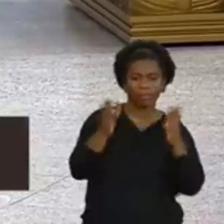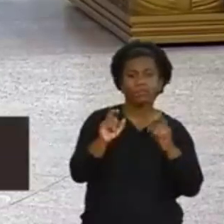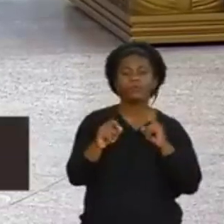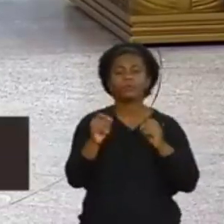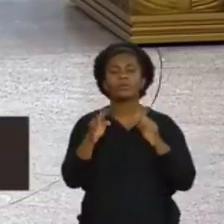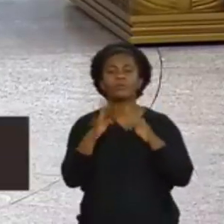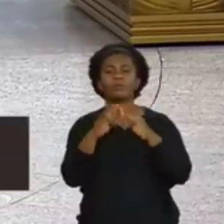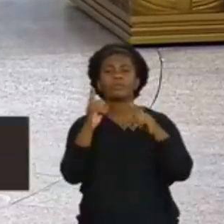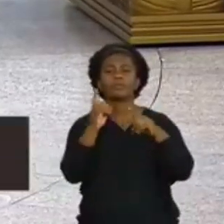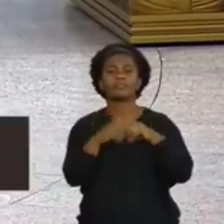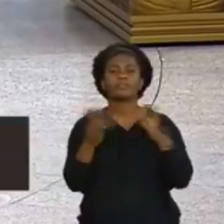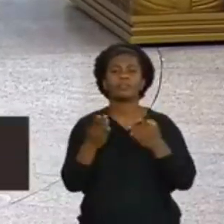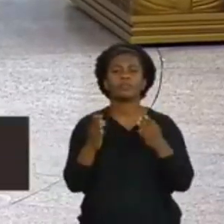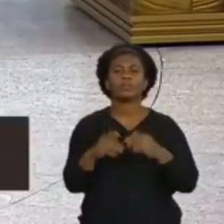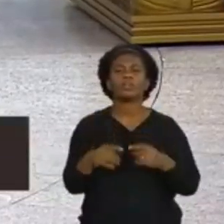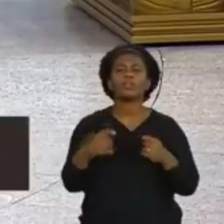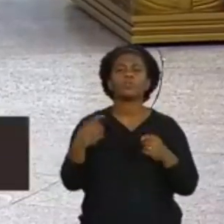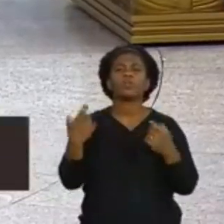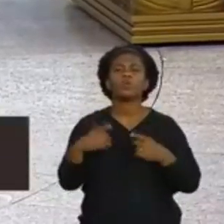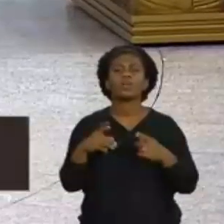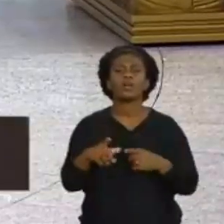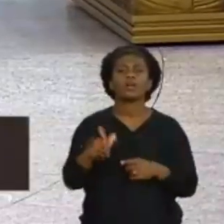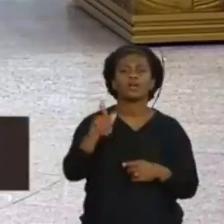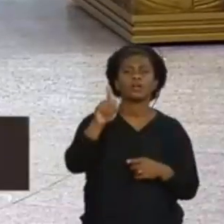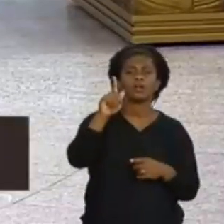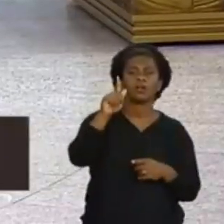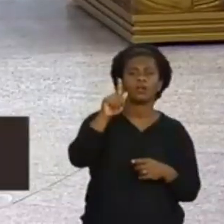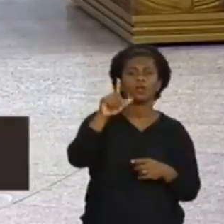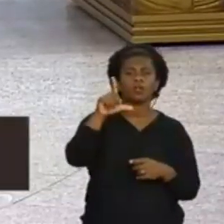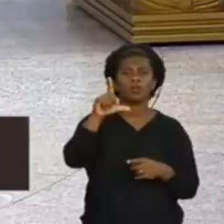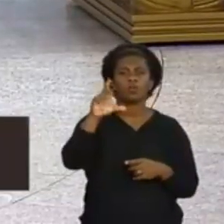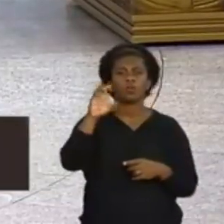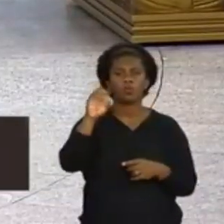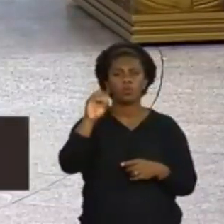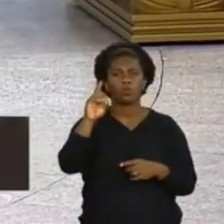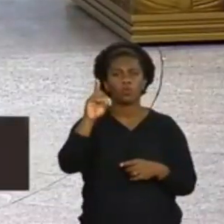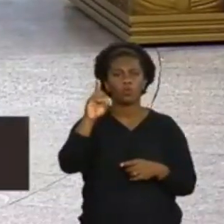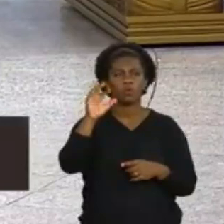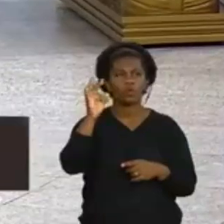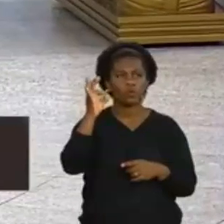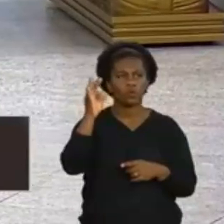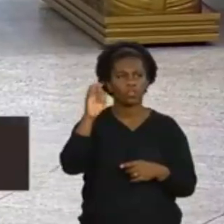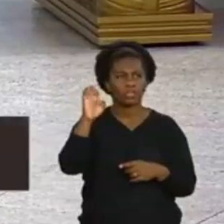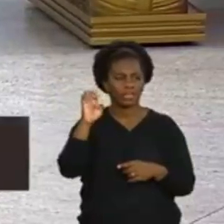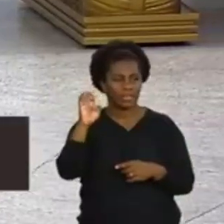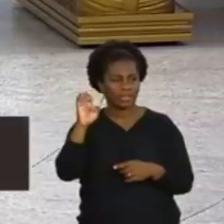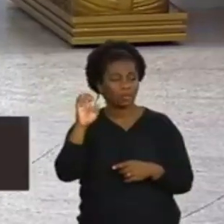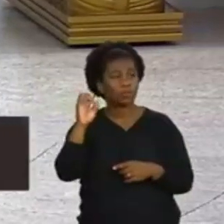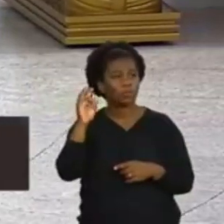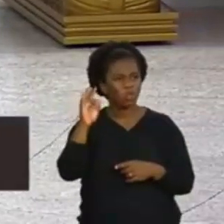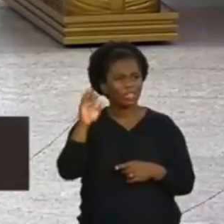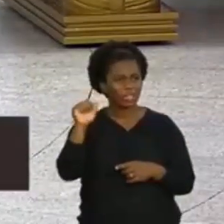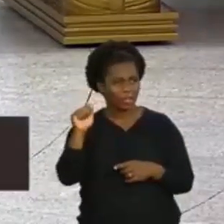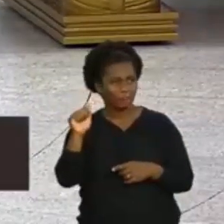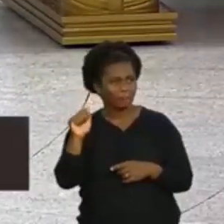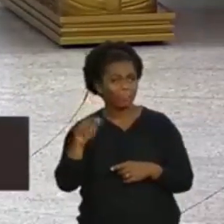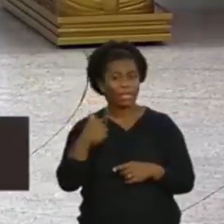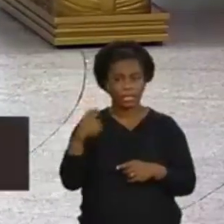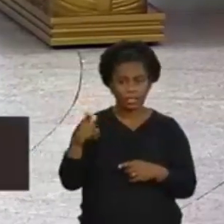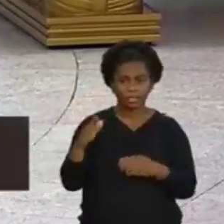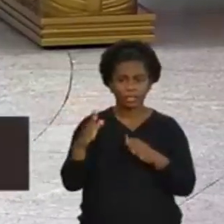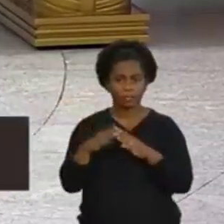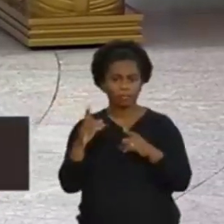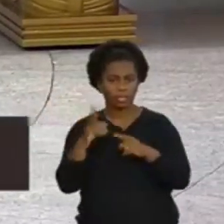compramos uma igreja esses dias agora, não é alugada não, nós compramos. Era uma antiga igreja Testemunho de Jeová,